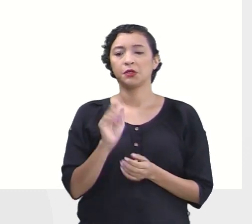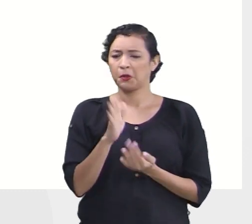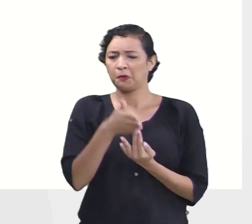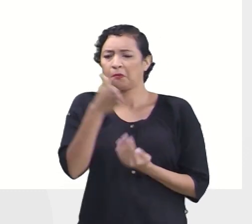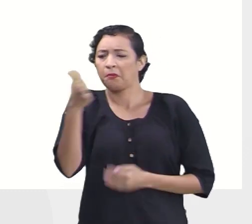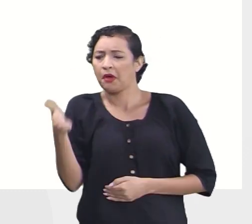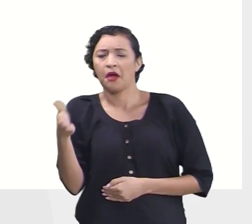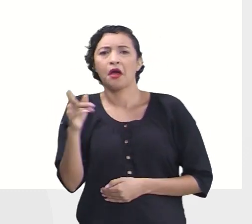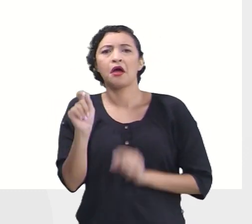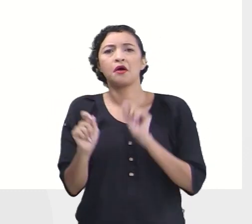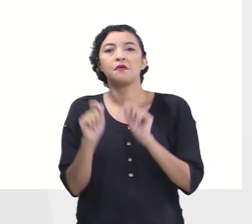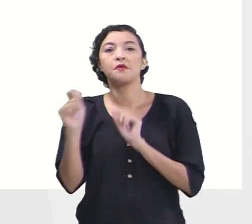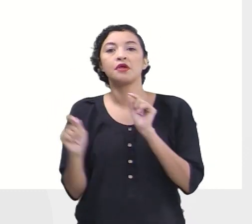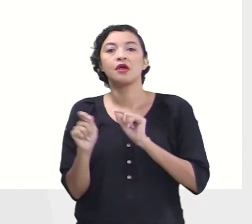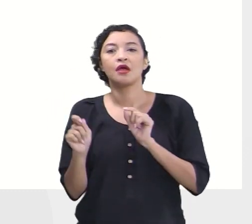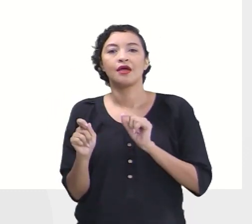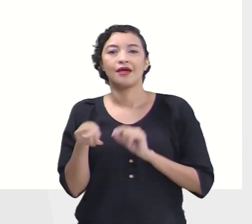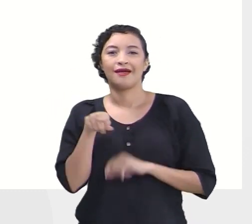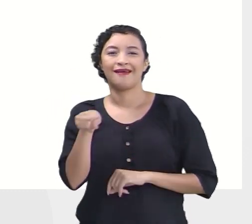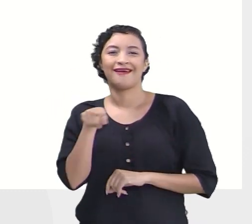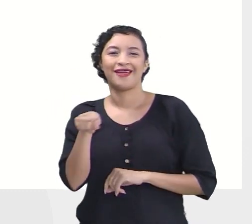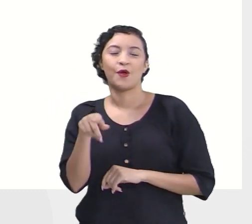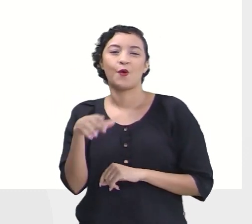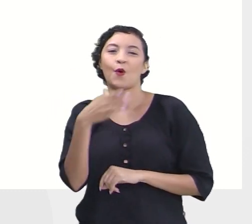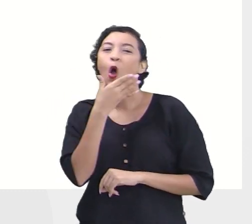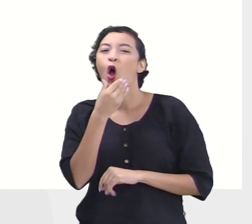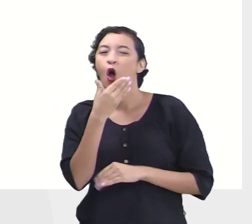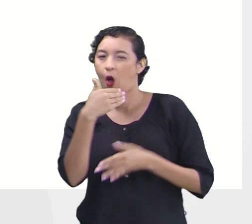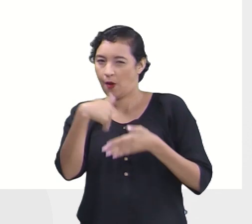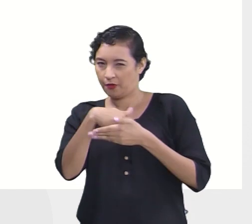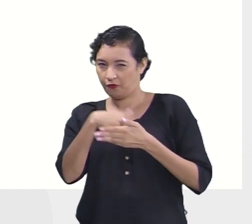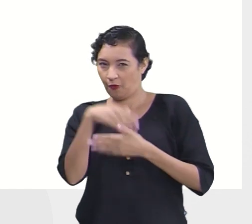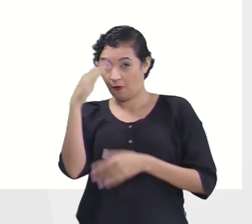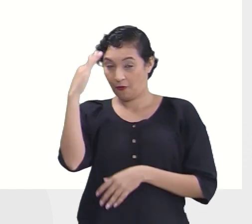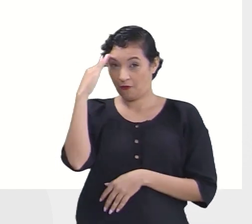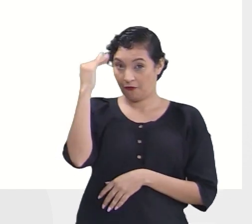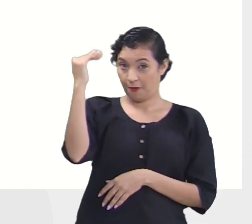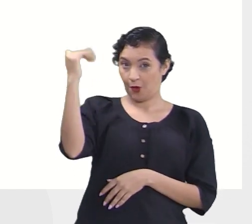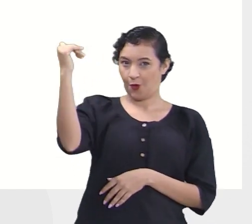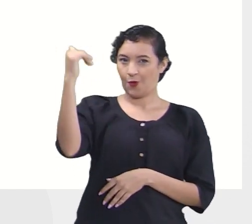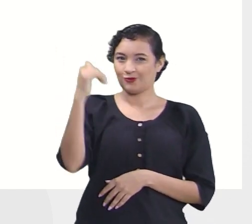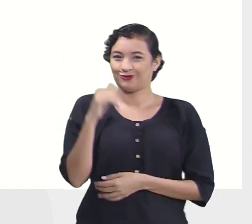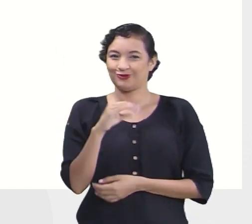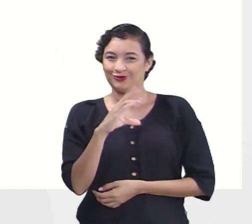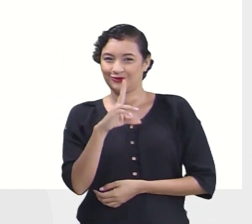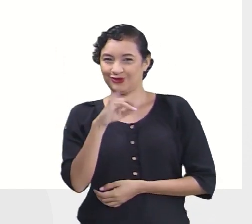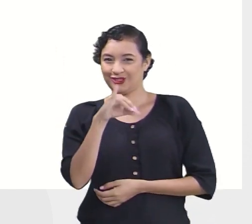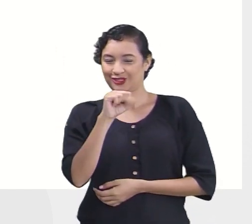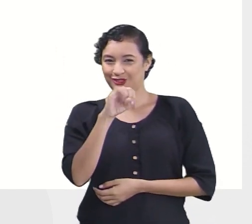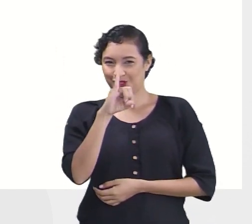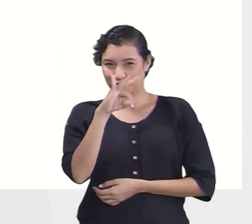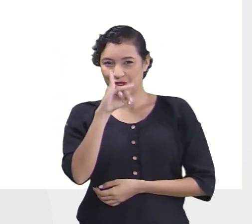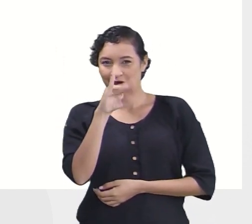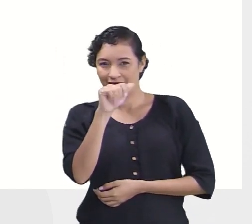pertencia à terra do Cristiano Ronaldo. Qual é a terra do Cristiano Ronaldo?